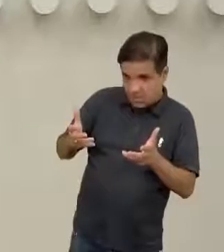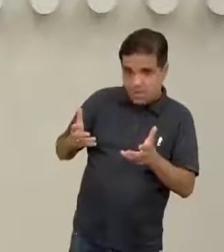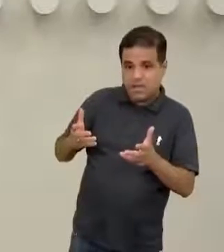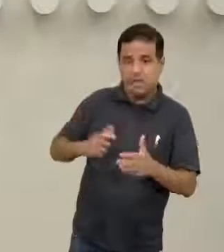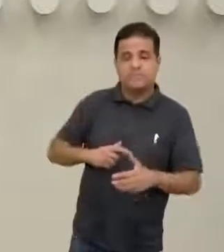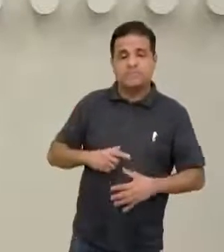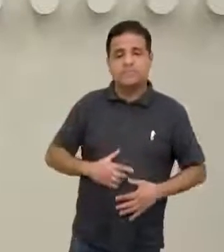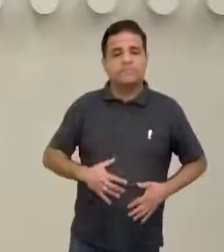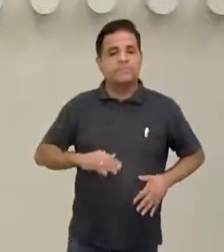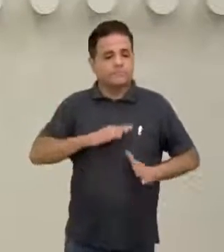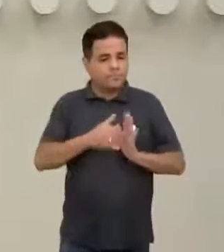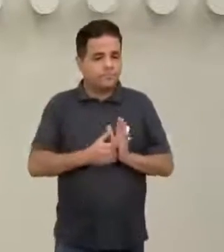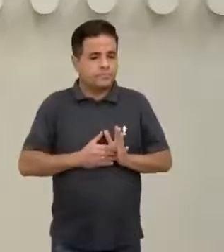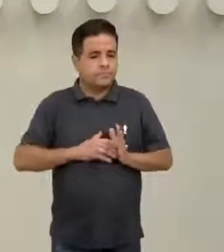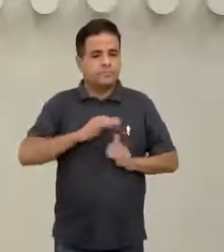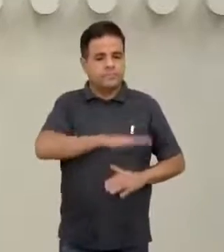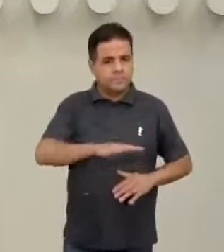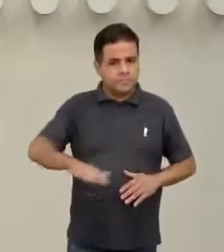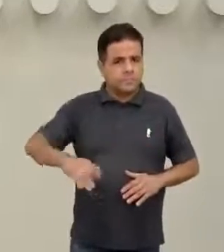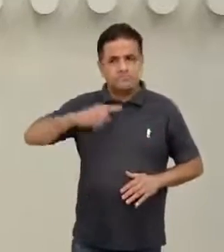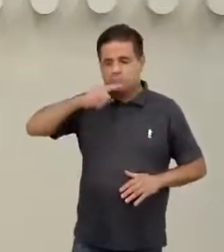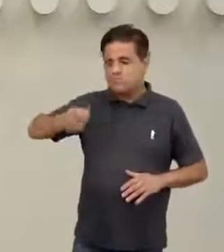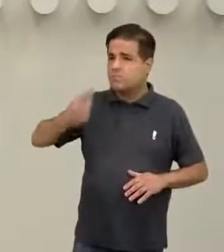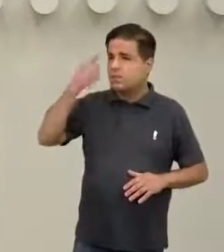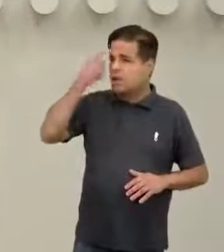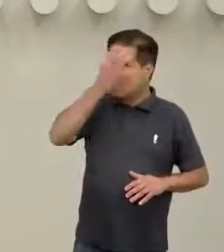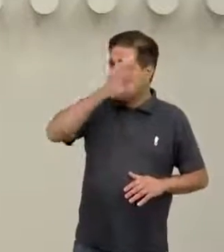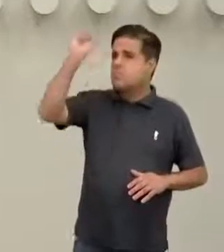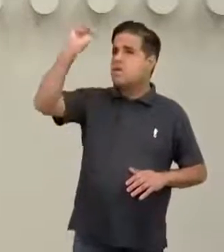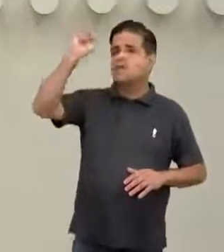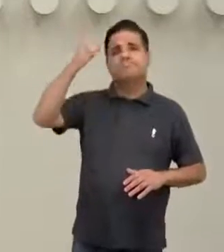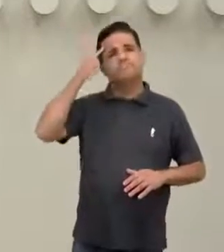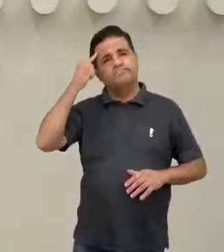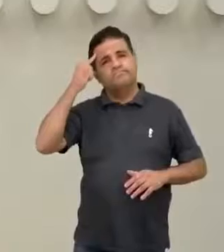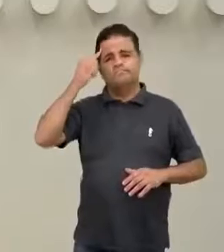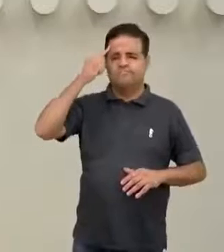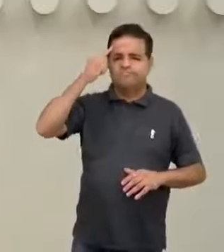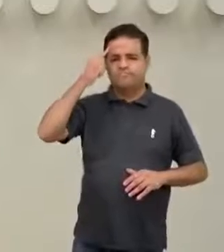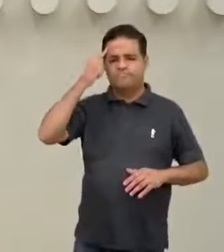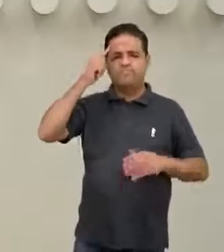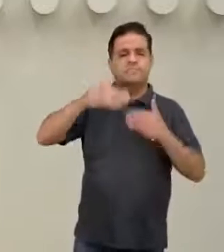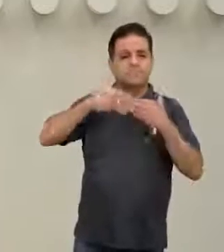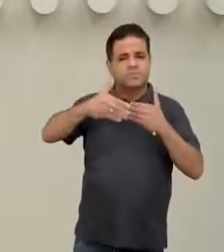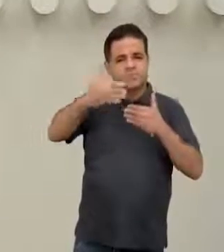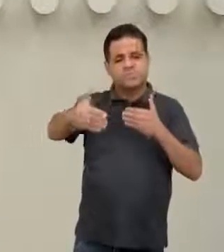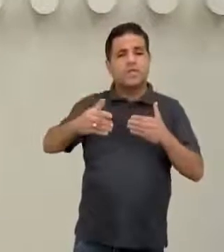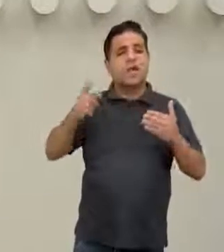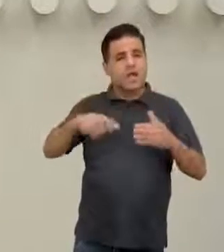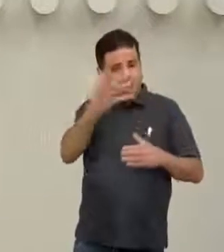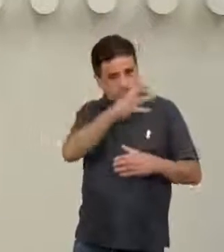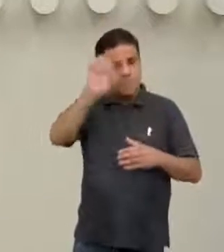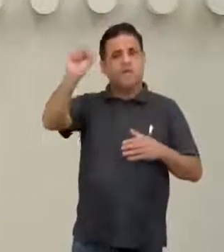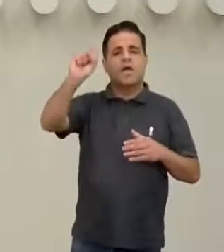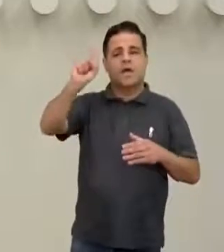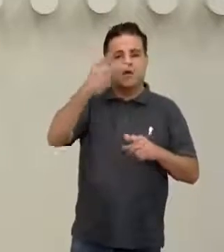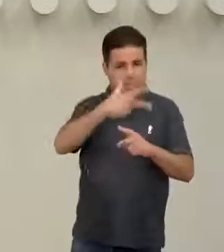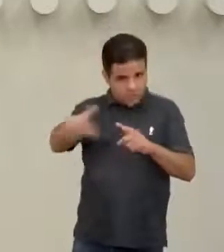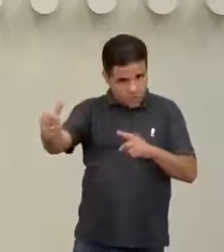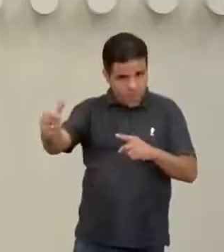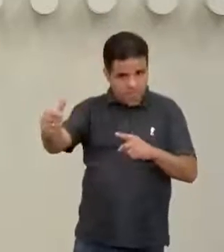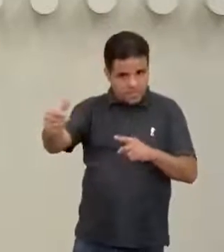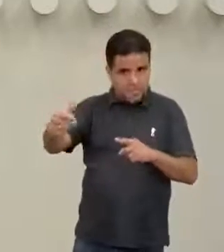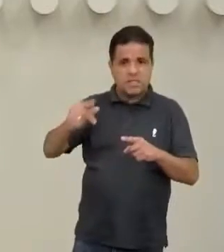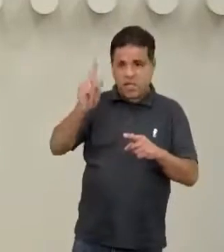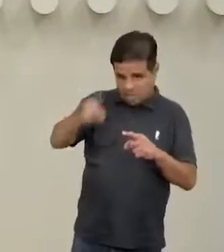que toda criança tem direito a não ser campeã. E se eu achar que, por exemplo, não, toda criança tem o direito de ser campeã, de ser uma vitoriosa,